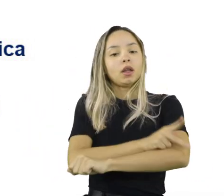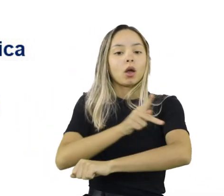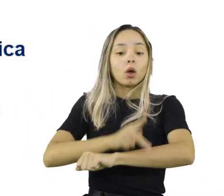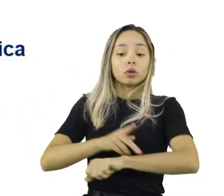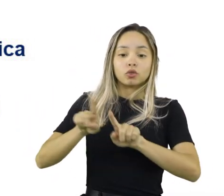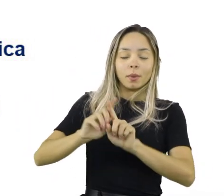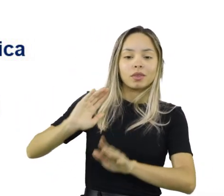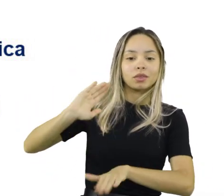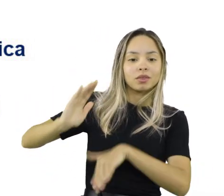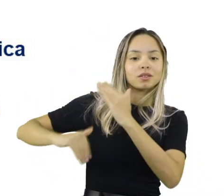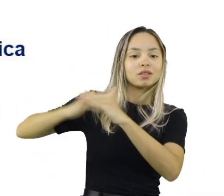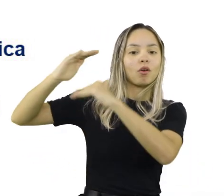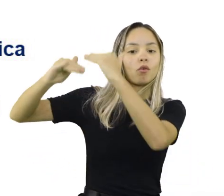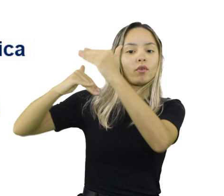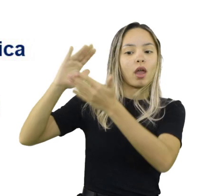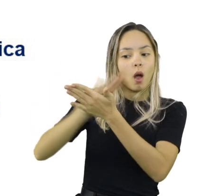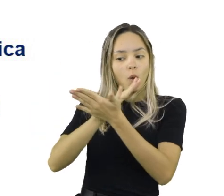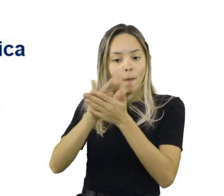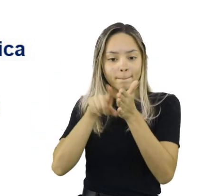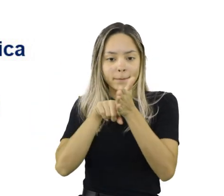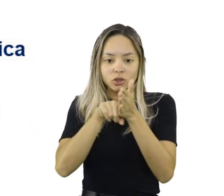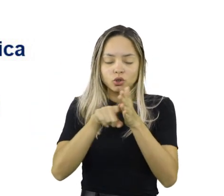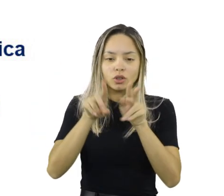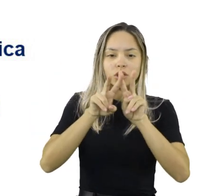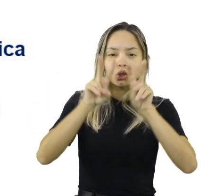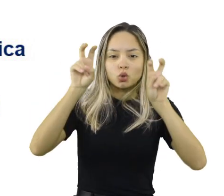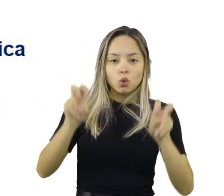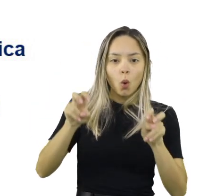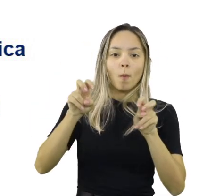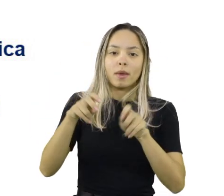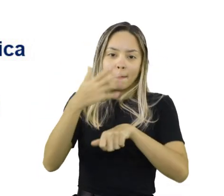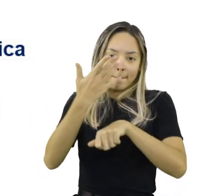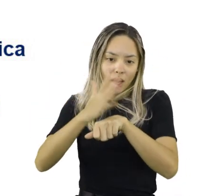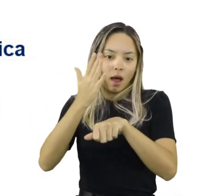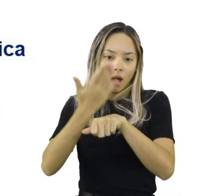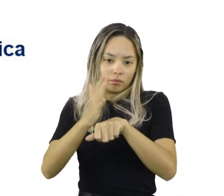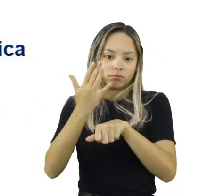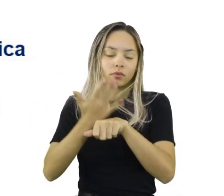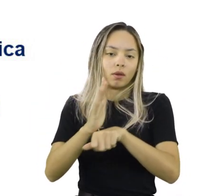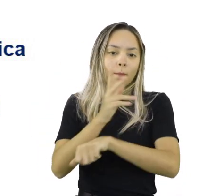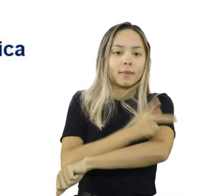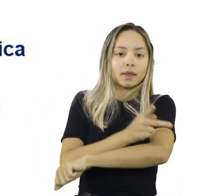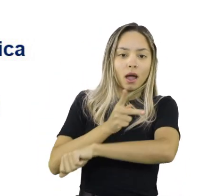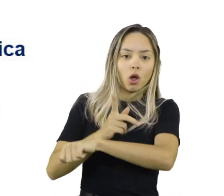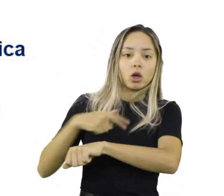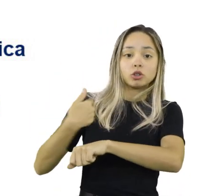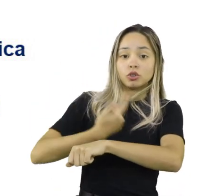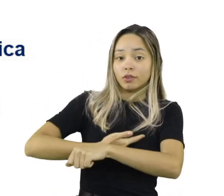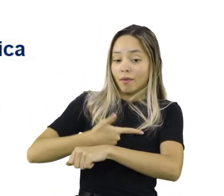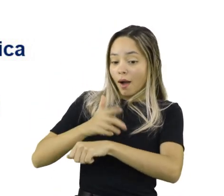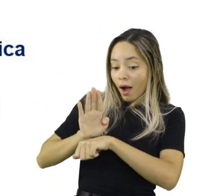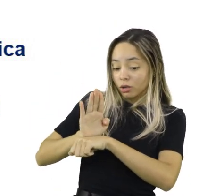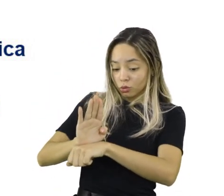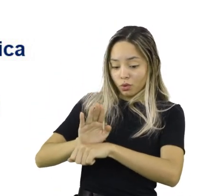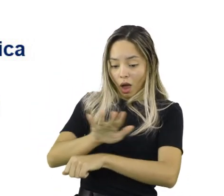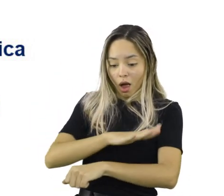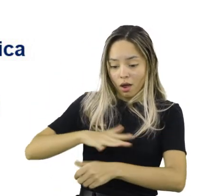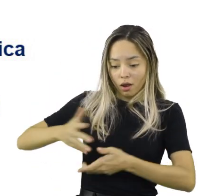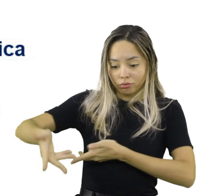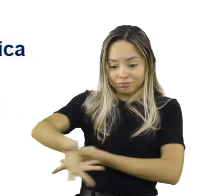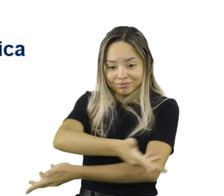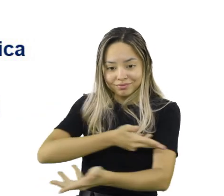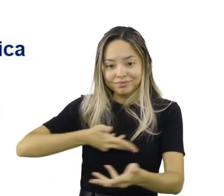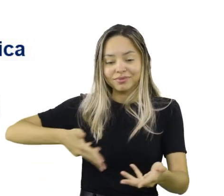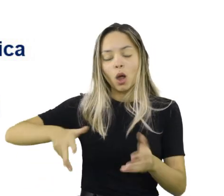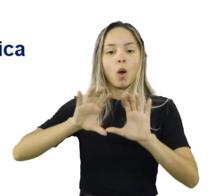vai desenvolver atividades de pesquisas relacionadas à prática pedagógica, a gente vai contribuir para a interação e